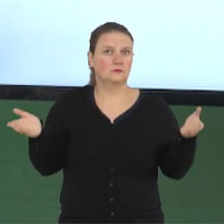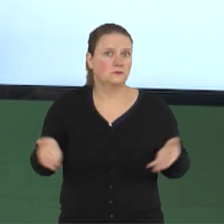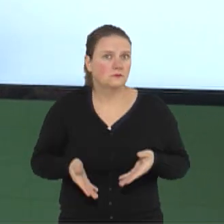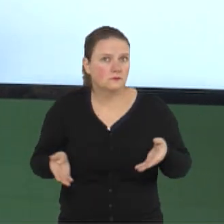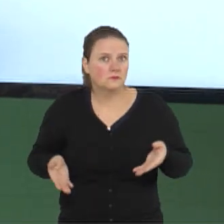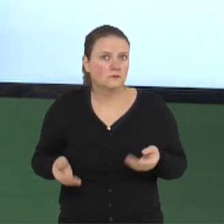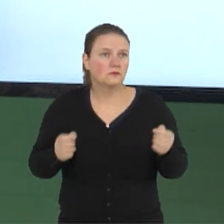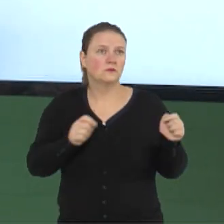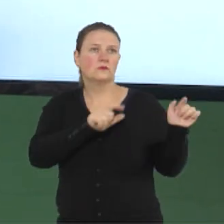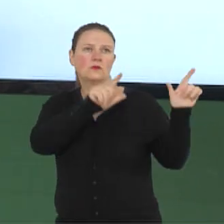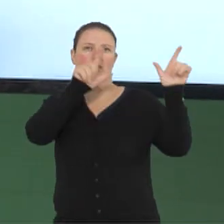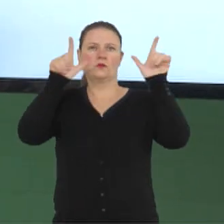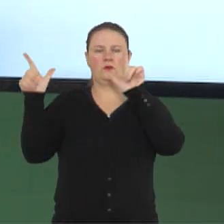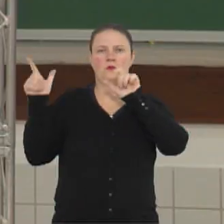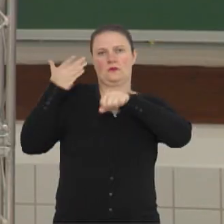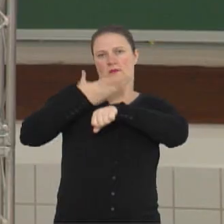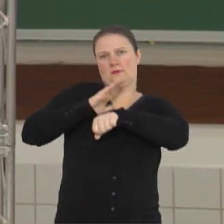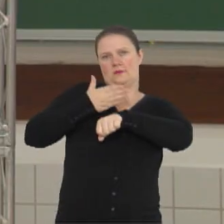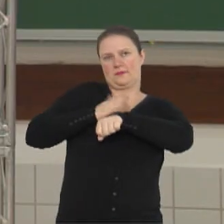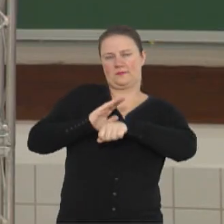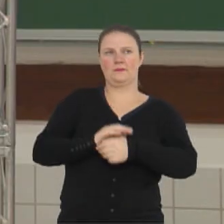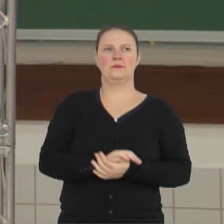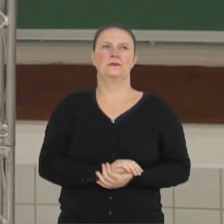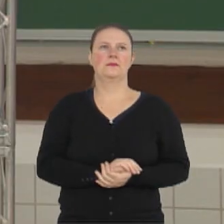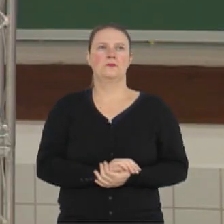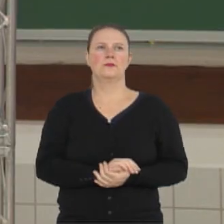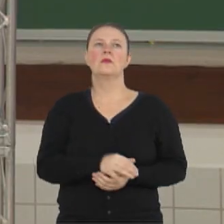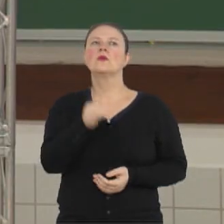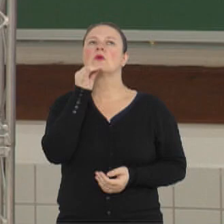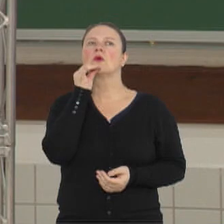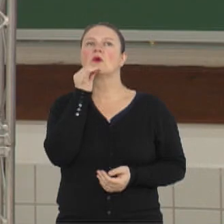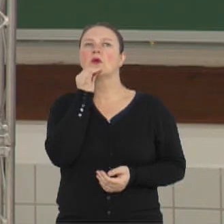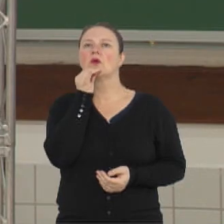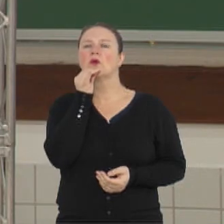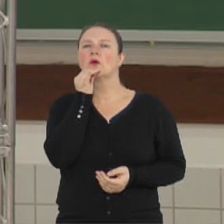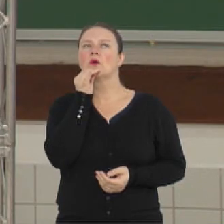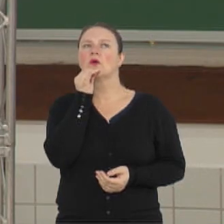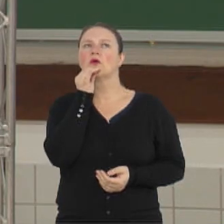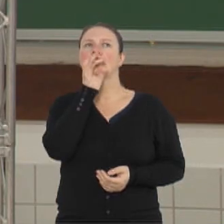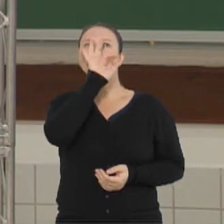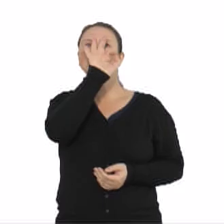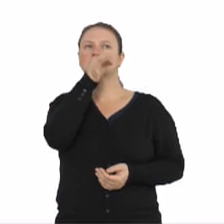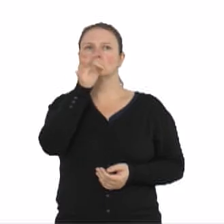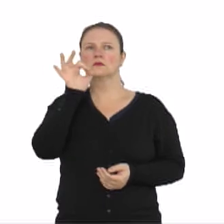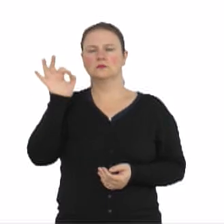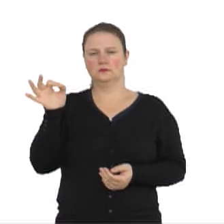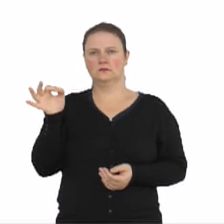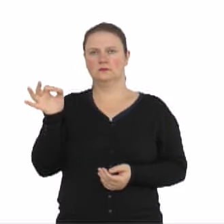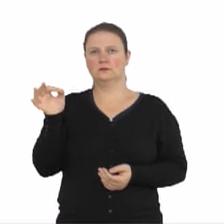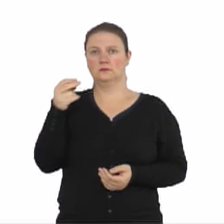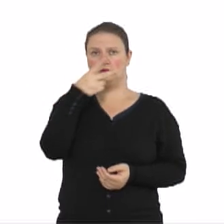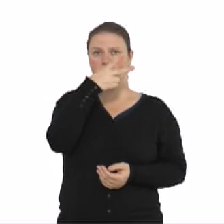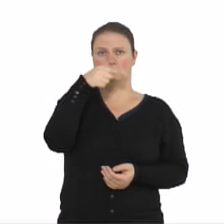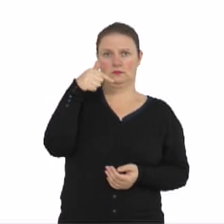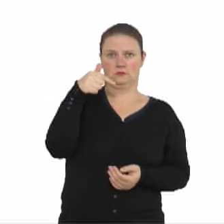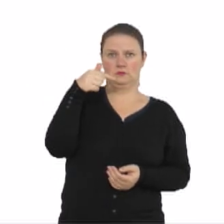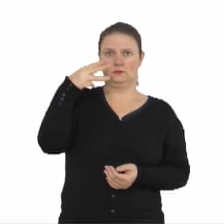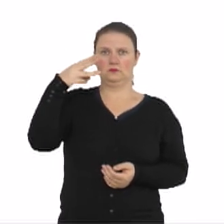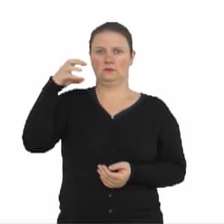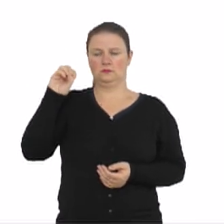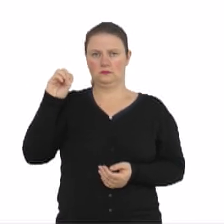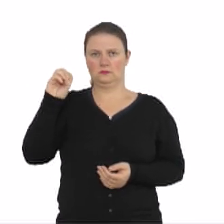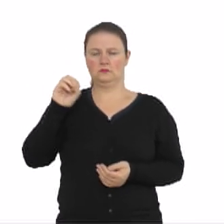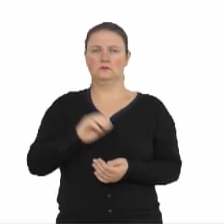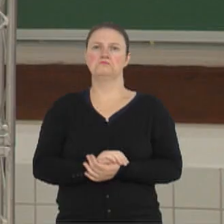para o nosso próximo slide. Olha, nós acertamos 27 e